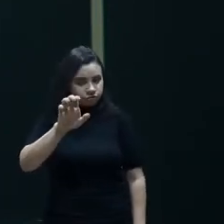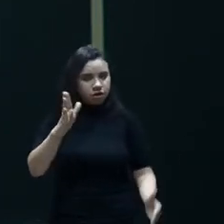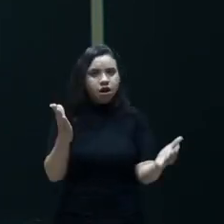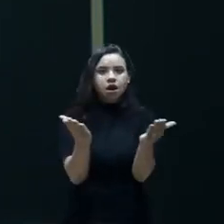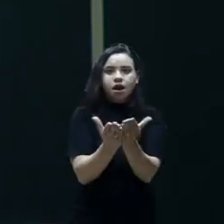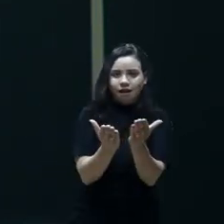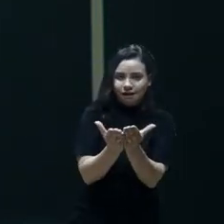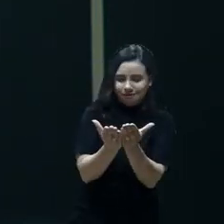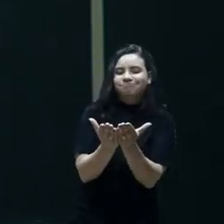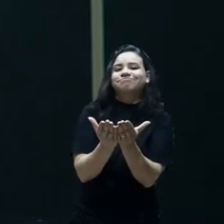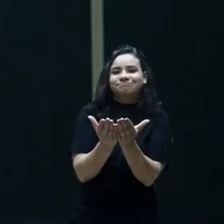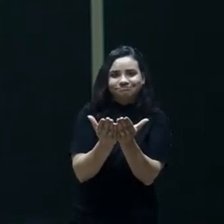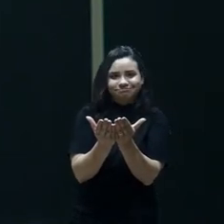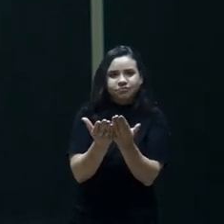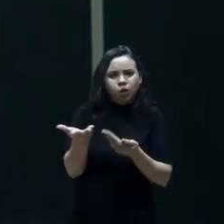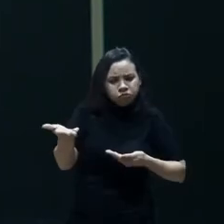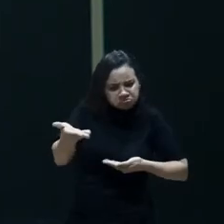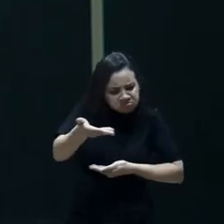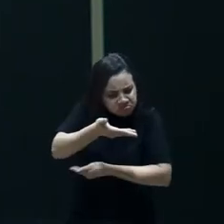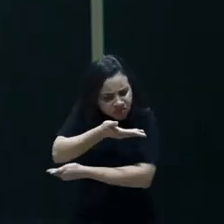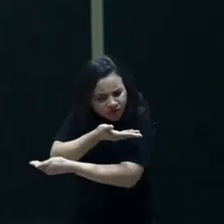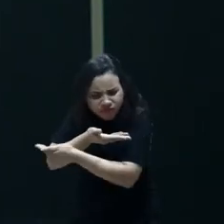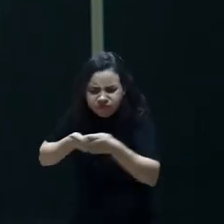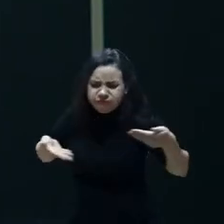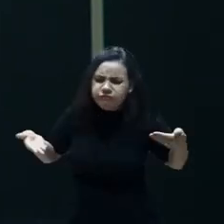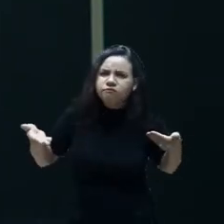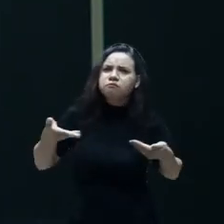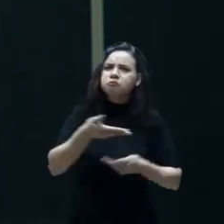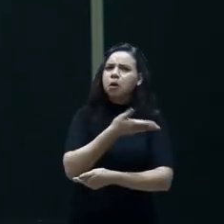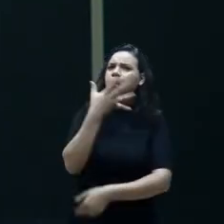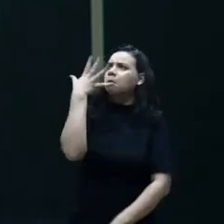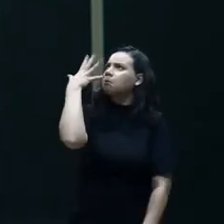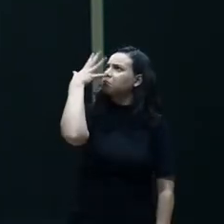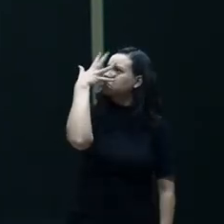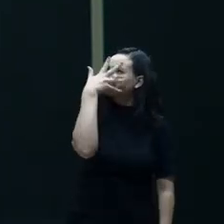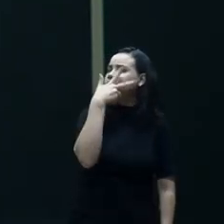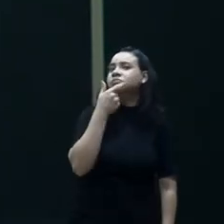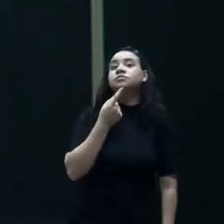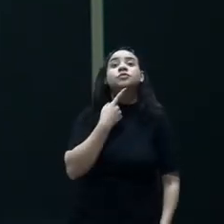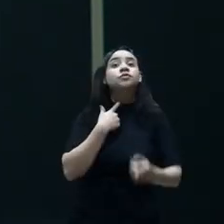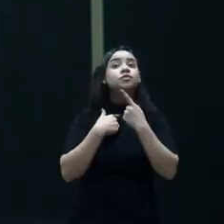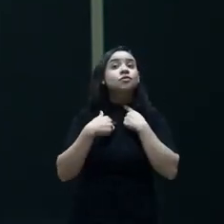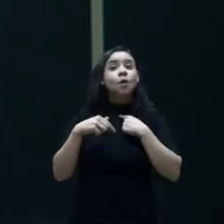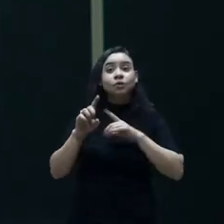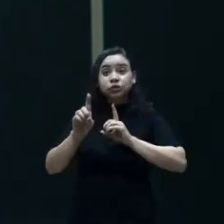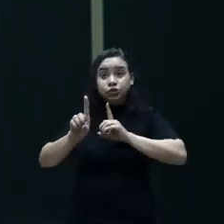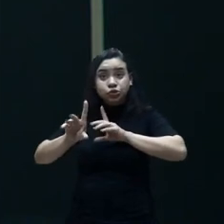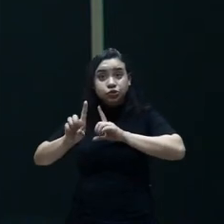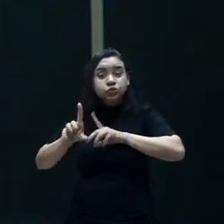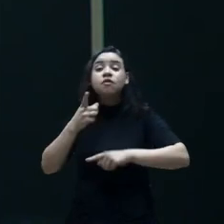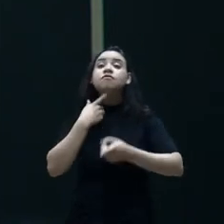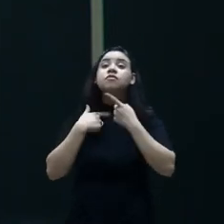se envolveu de uma forma linda. Ele queria fazer discipulado, ele queria fazer os cursos